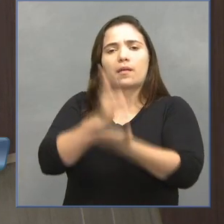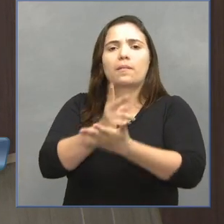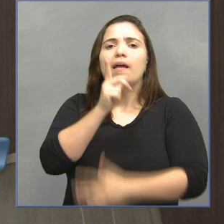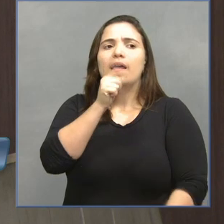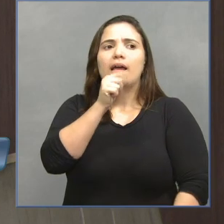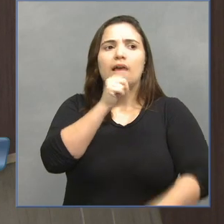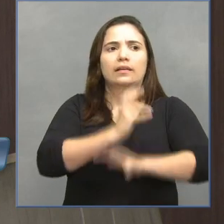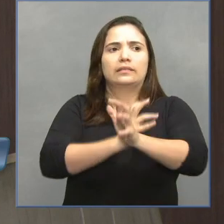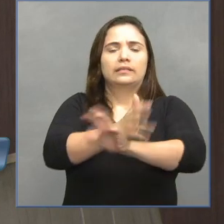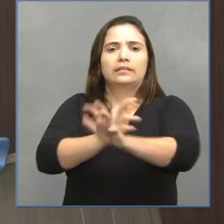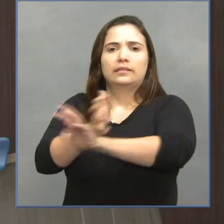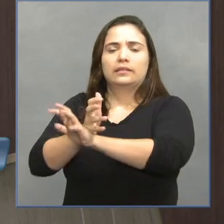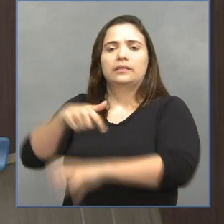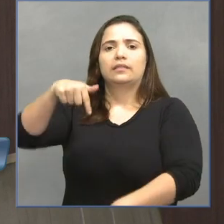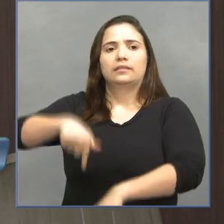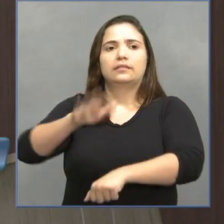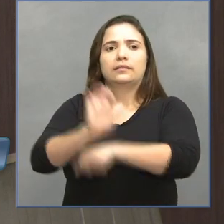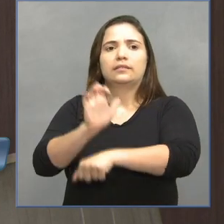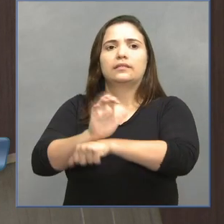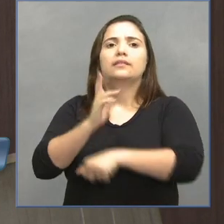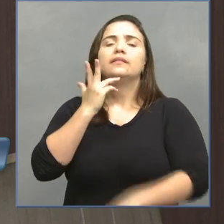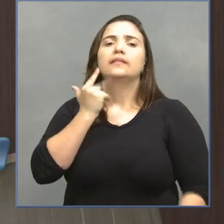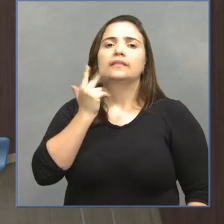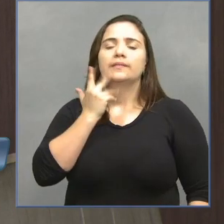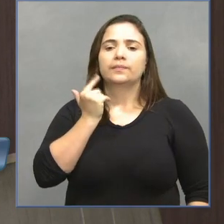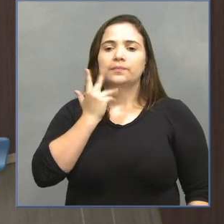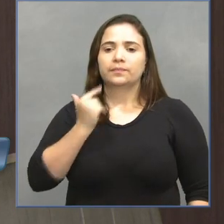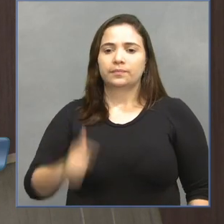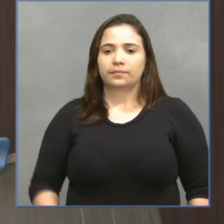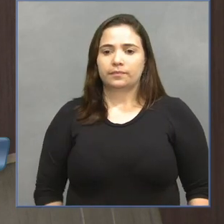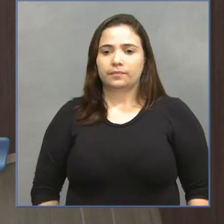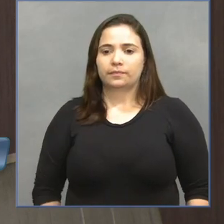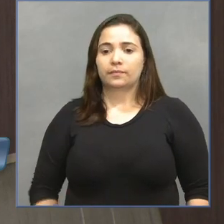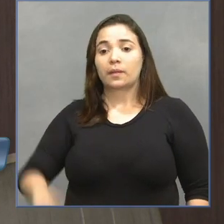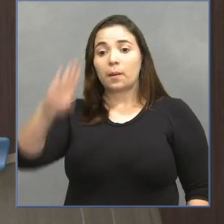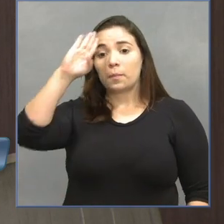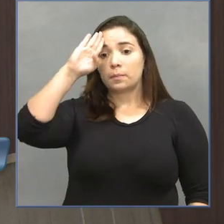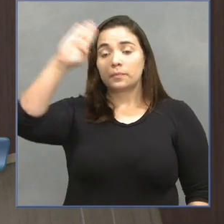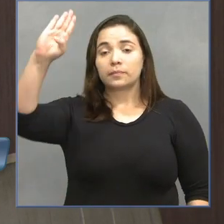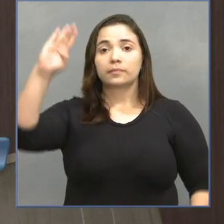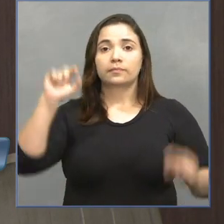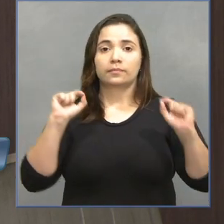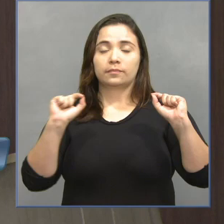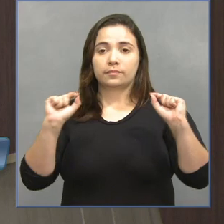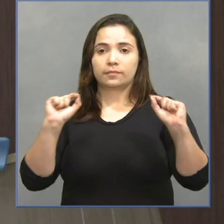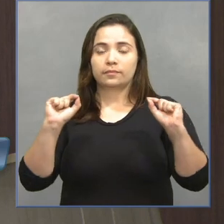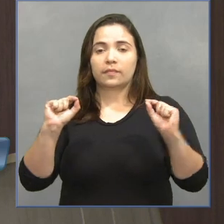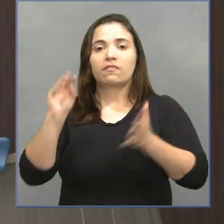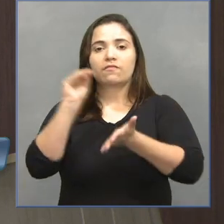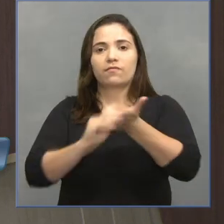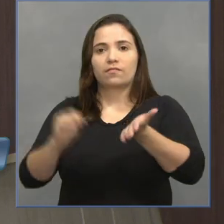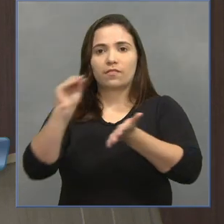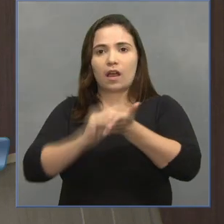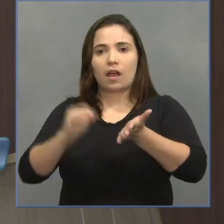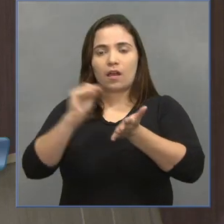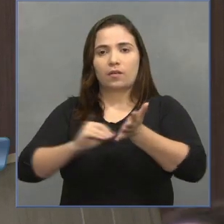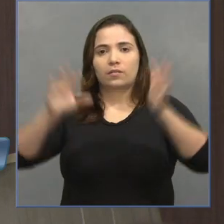Ceará, do semiárido nordestino, é, sobretudo, da falta de